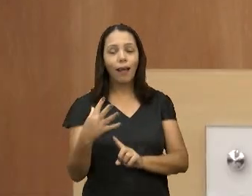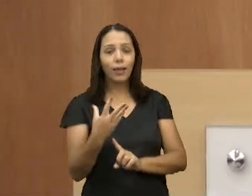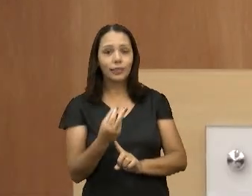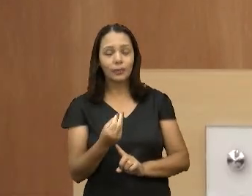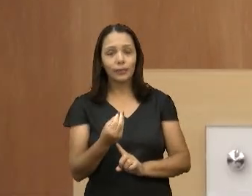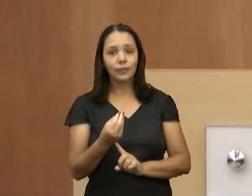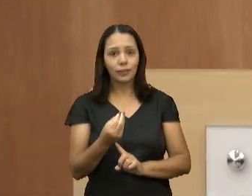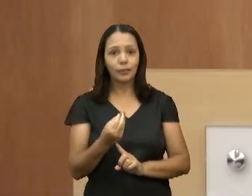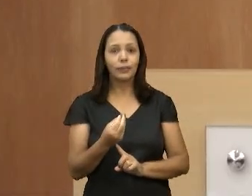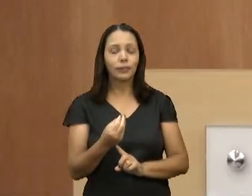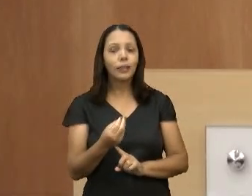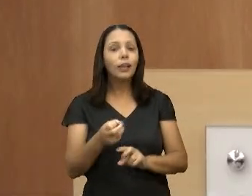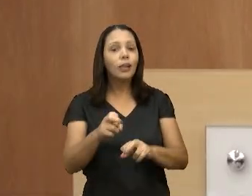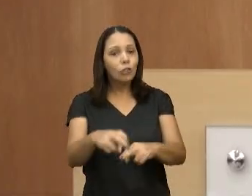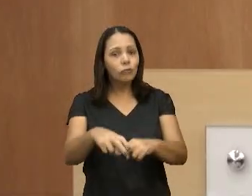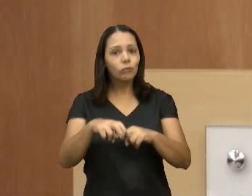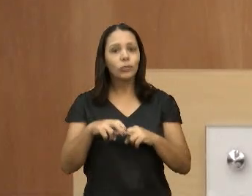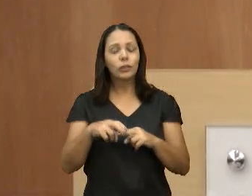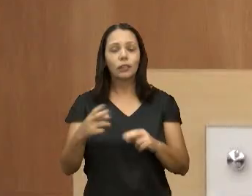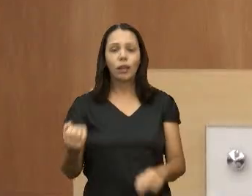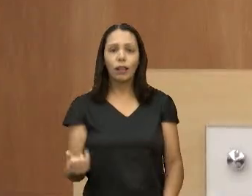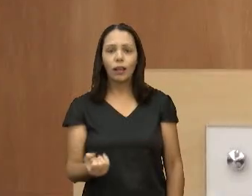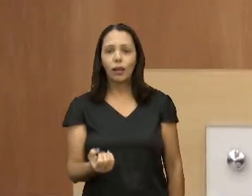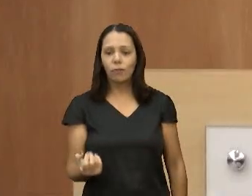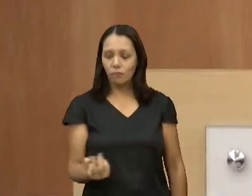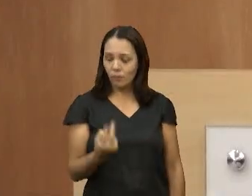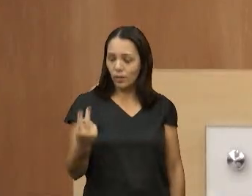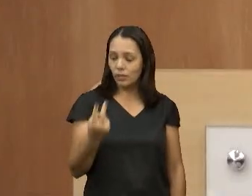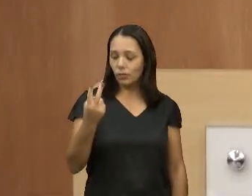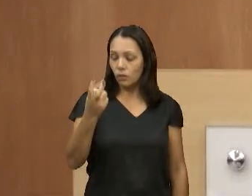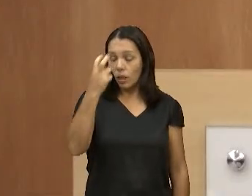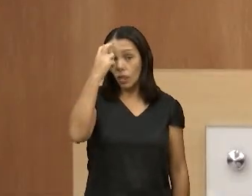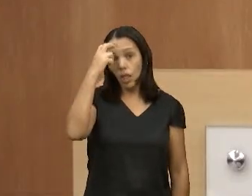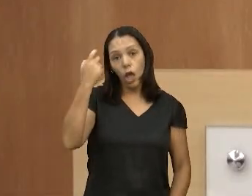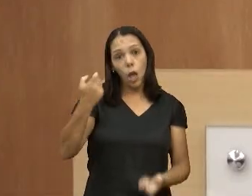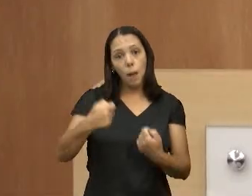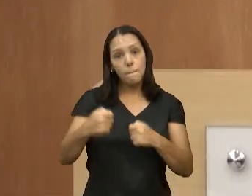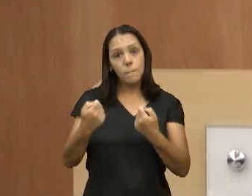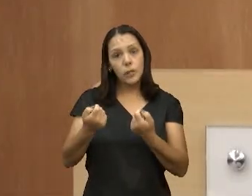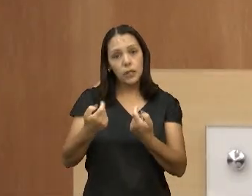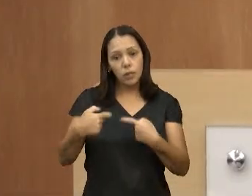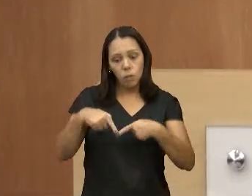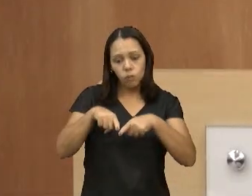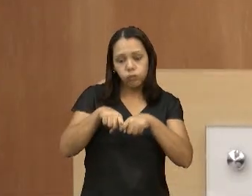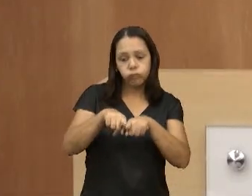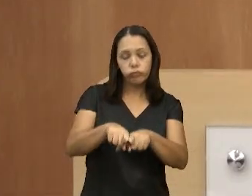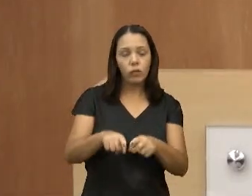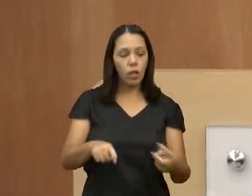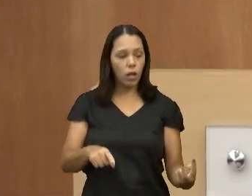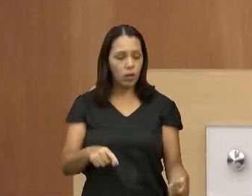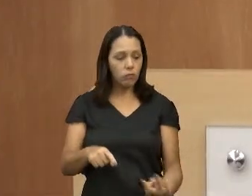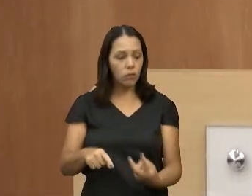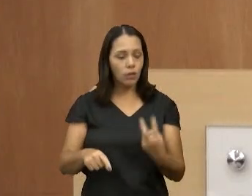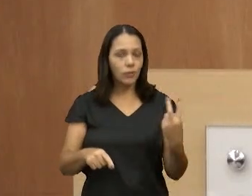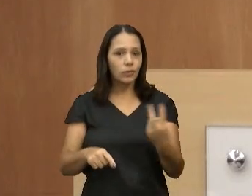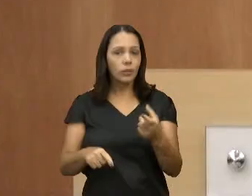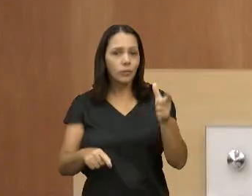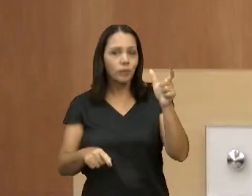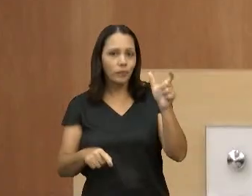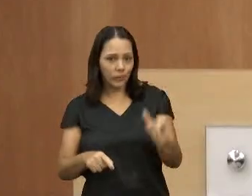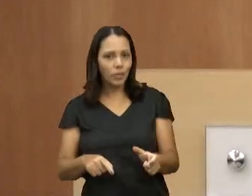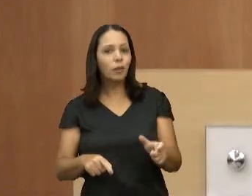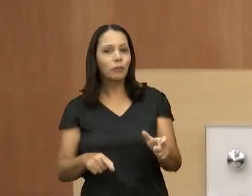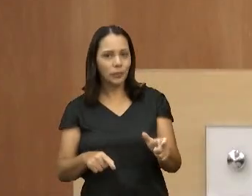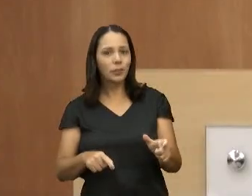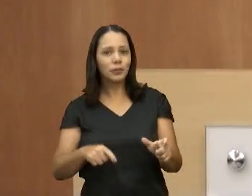E é justamente por isso que a valorização da cultura precisa caminhar junto com a valorização de quem faz